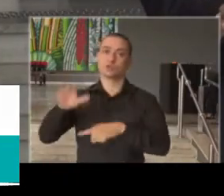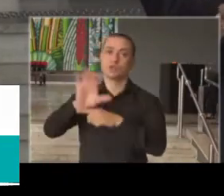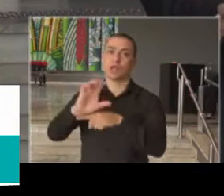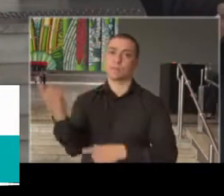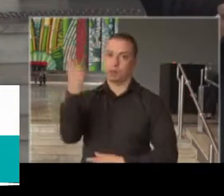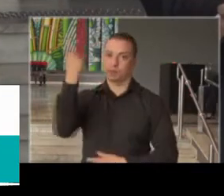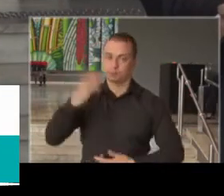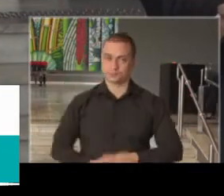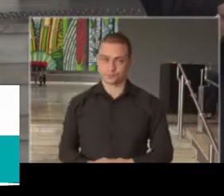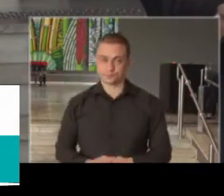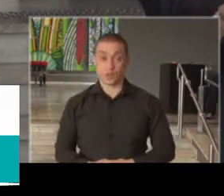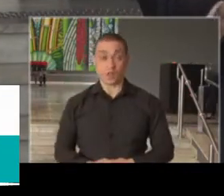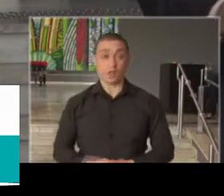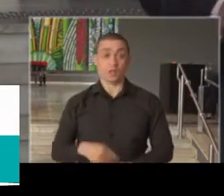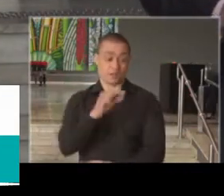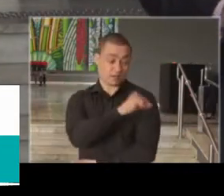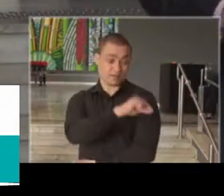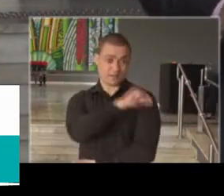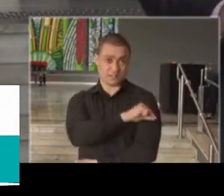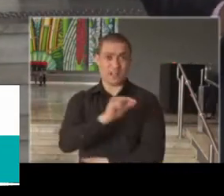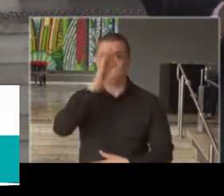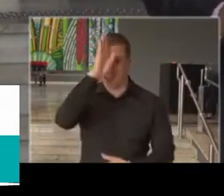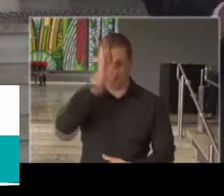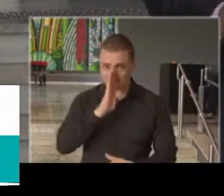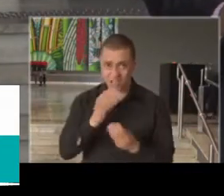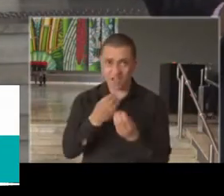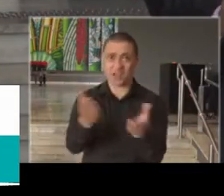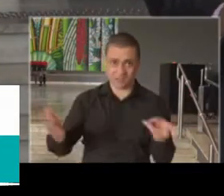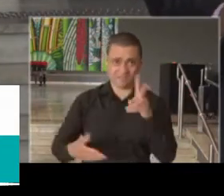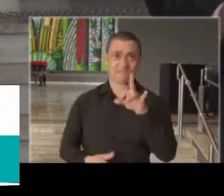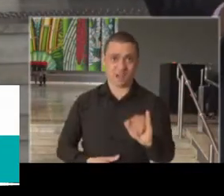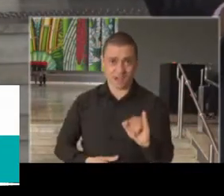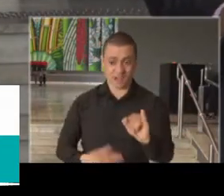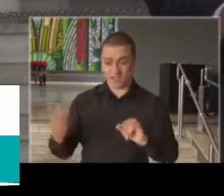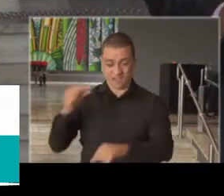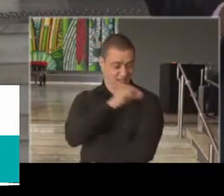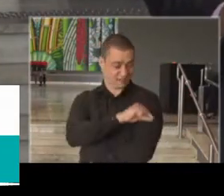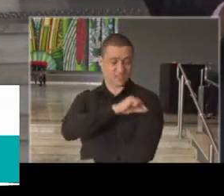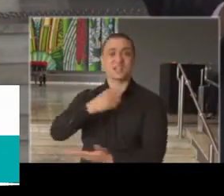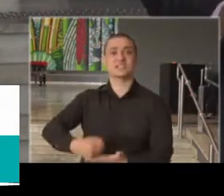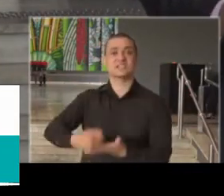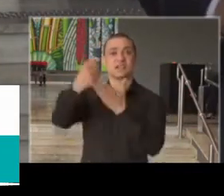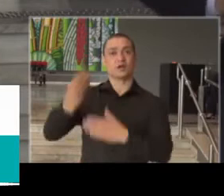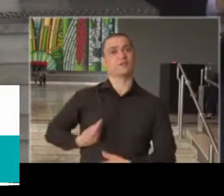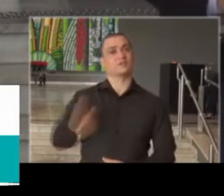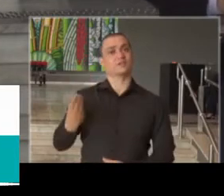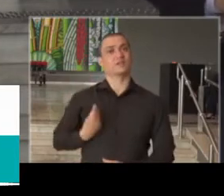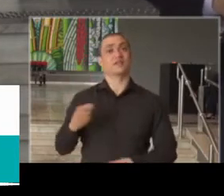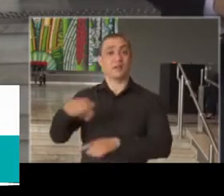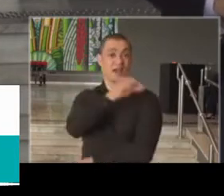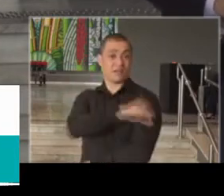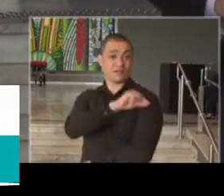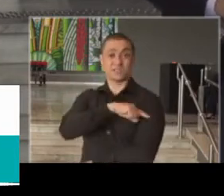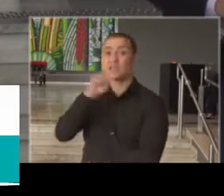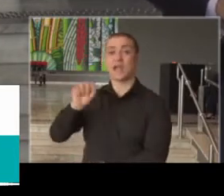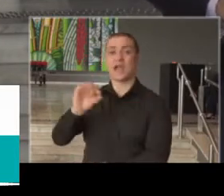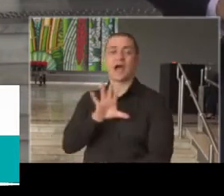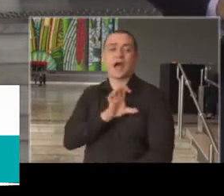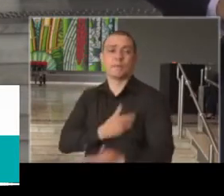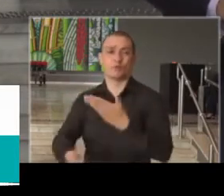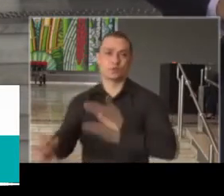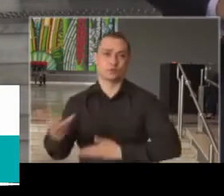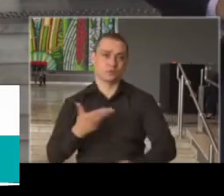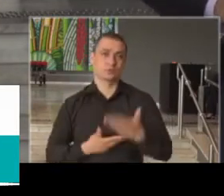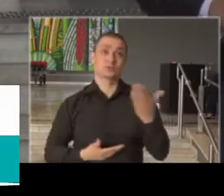antecipado. A vacina, ela é gratuita, a vacina salva, a vacina é um gesto de amor. Enquanto